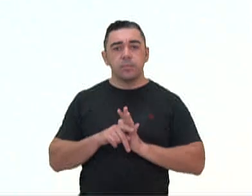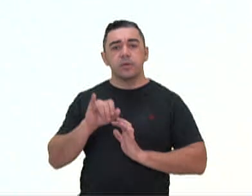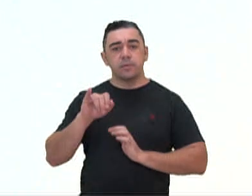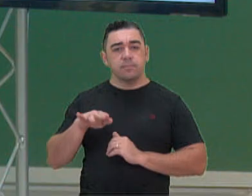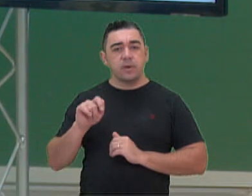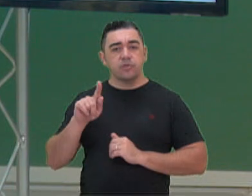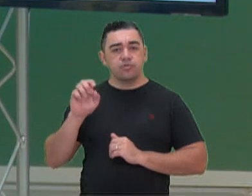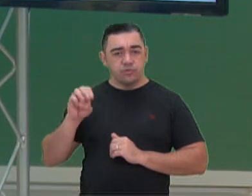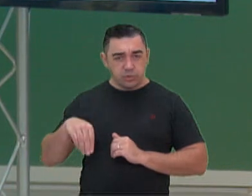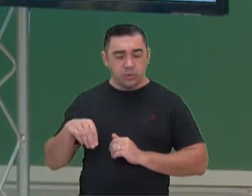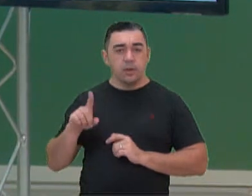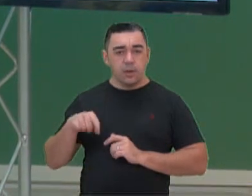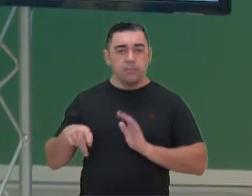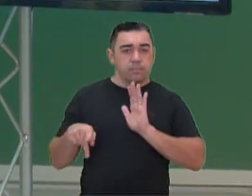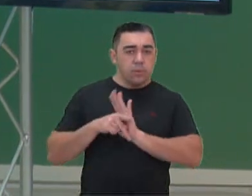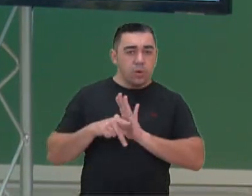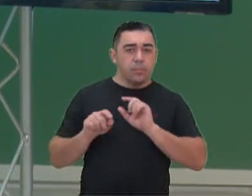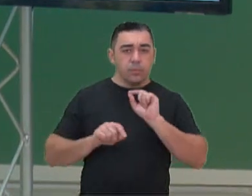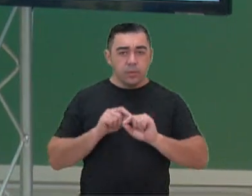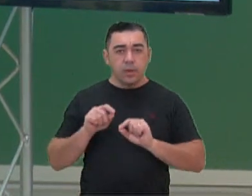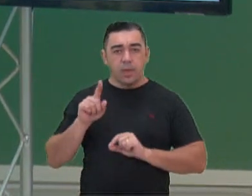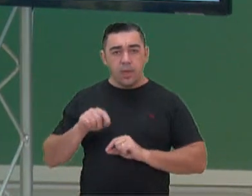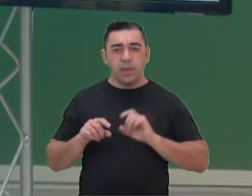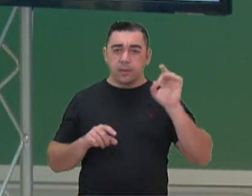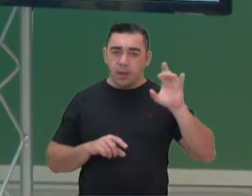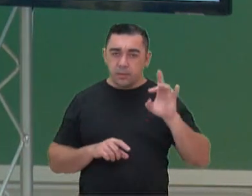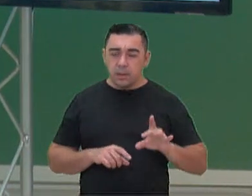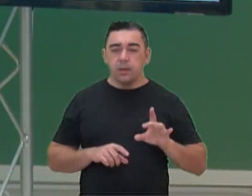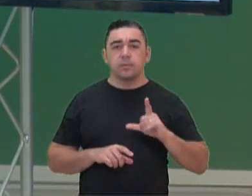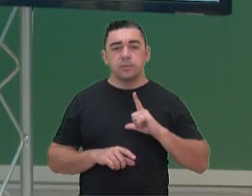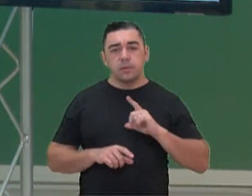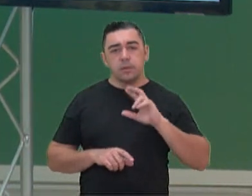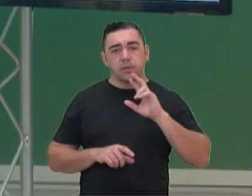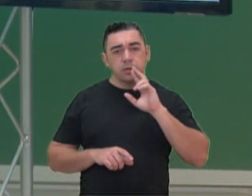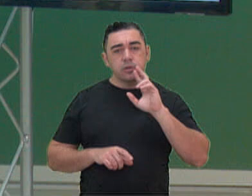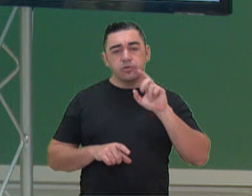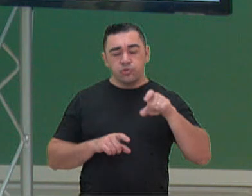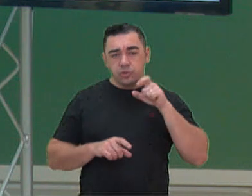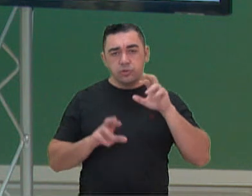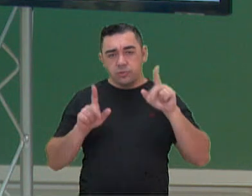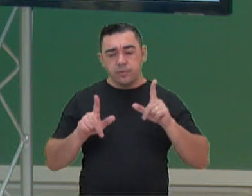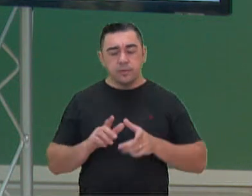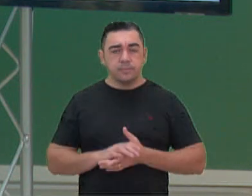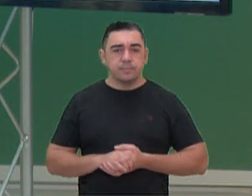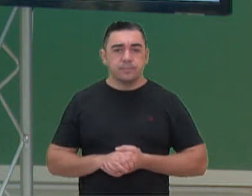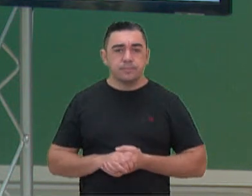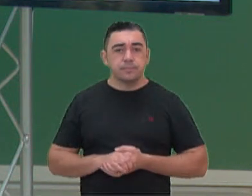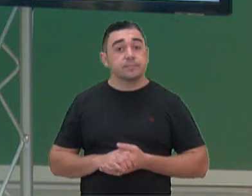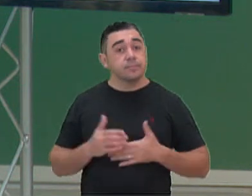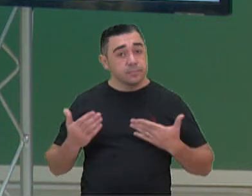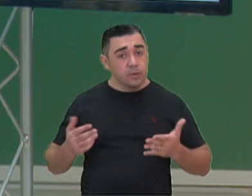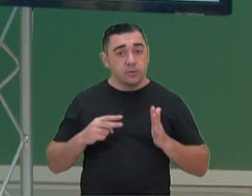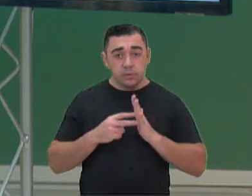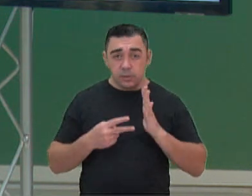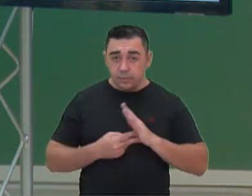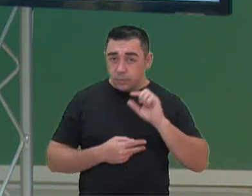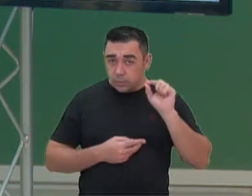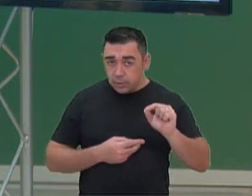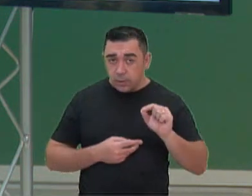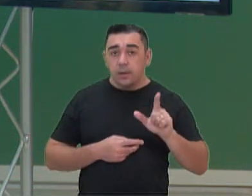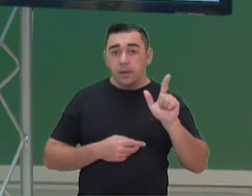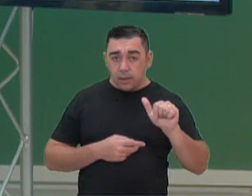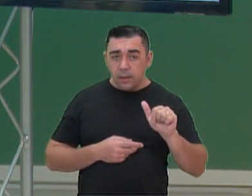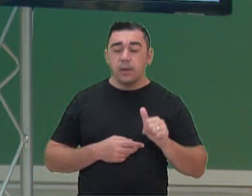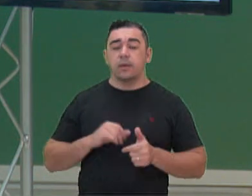ou seja, são valores de y para cada respectivo x diferente. Isso quer dizer que essa função ela